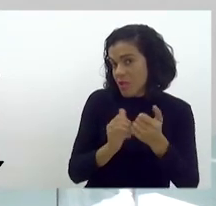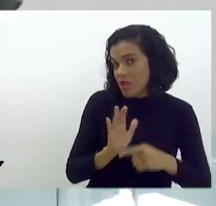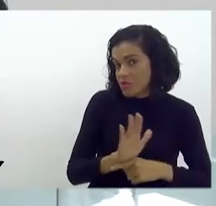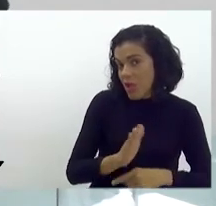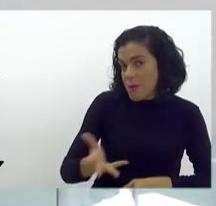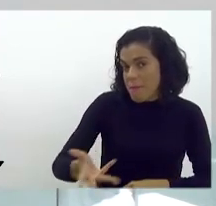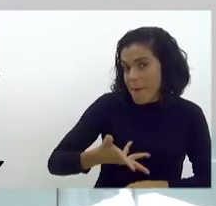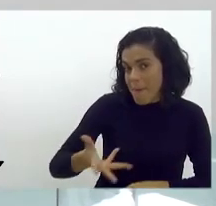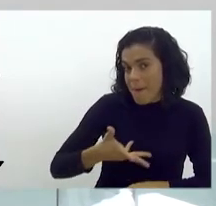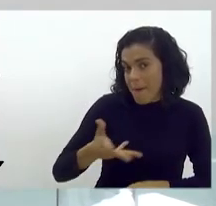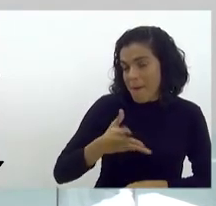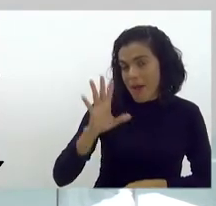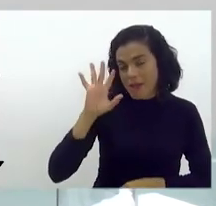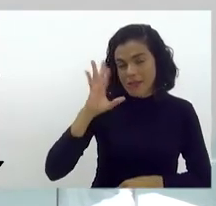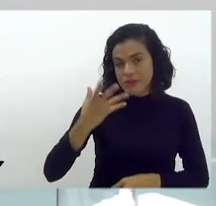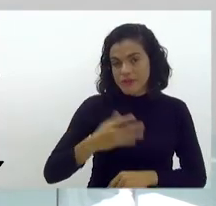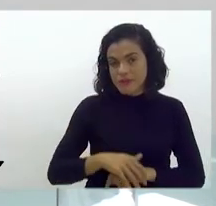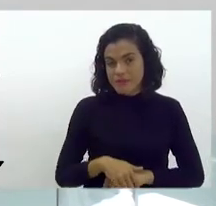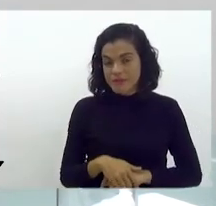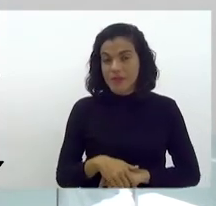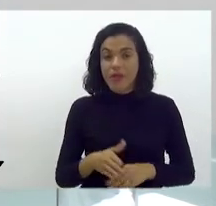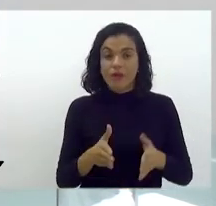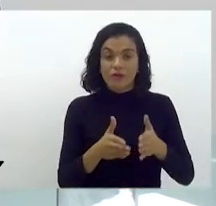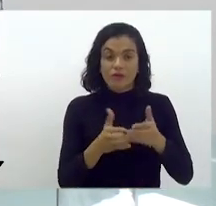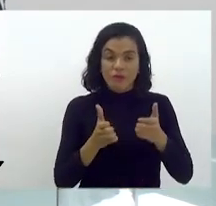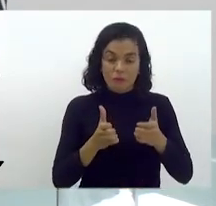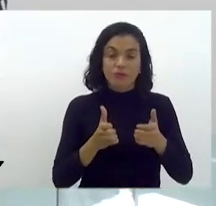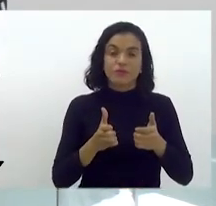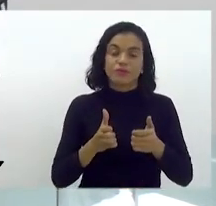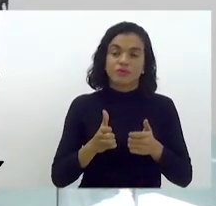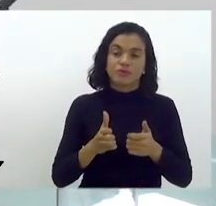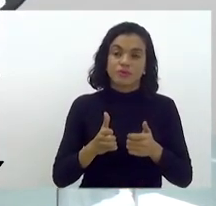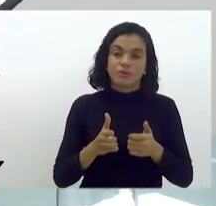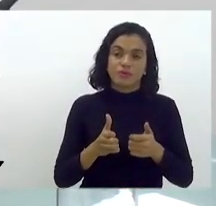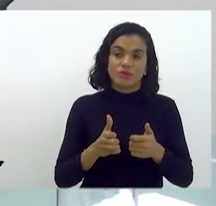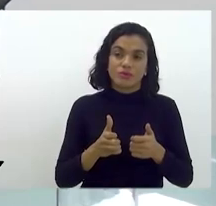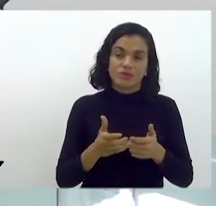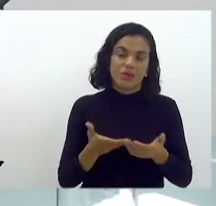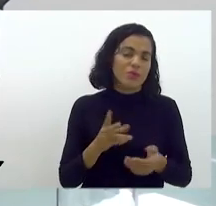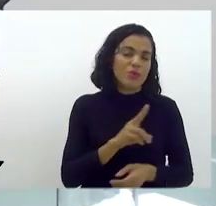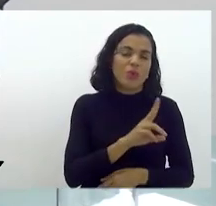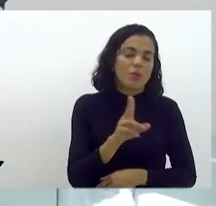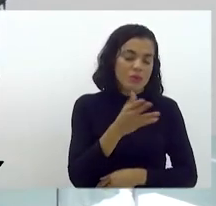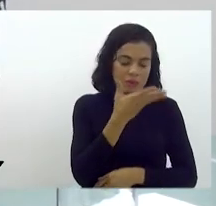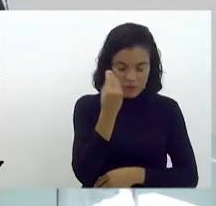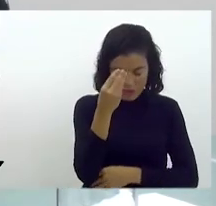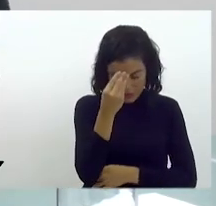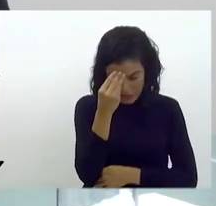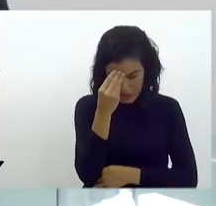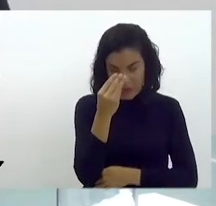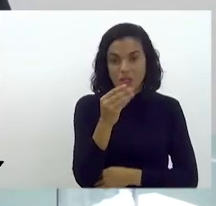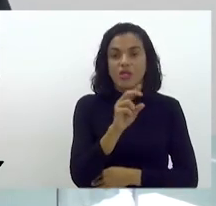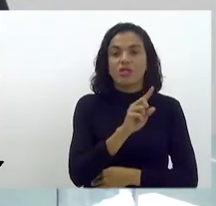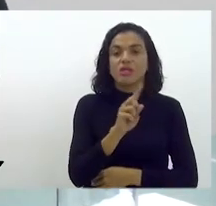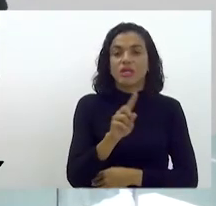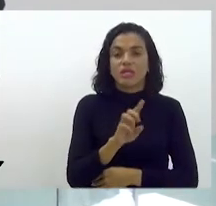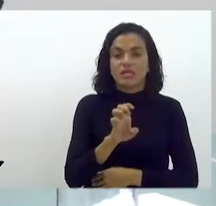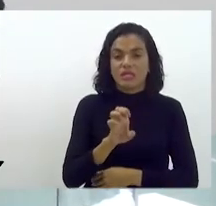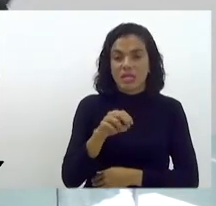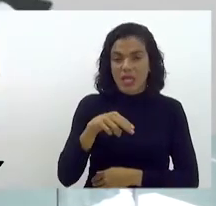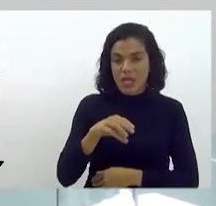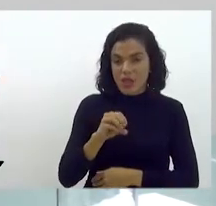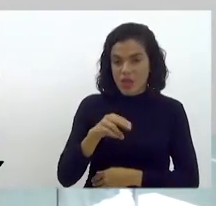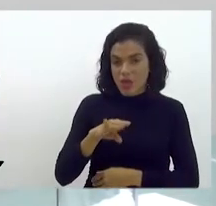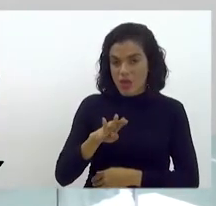serenidade a essa questão então pedir depois para eu sempre esqueci o nome disso O Zenóbio né 19